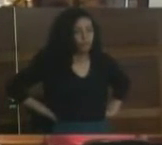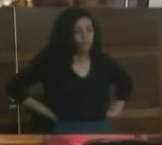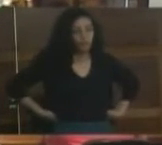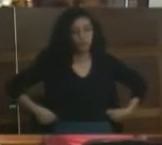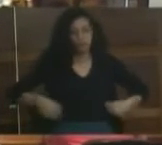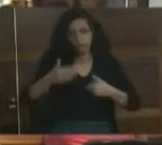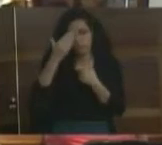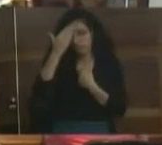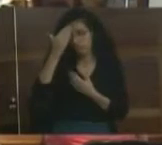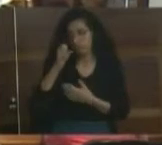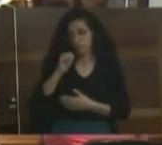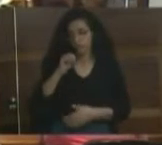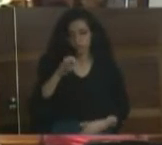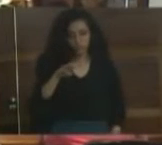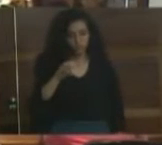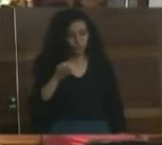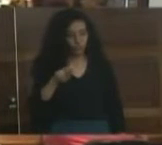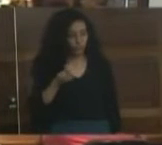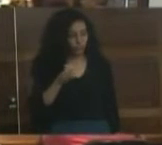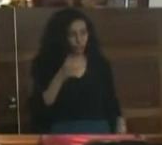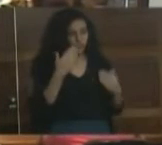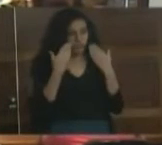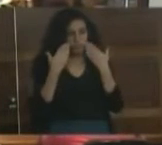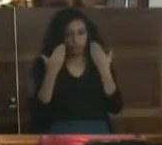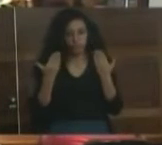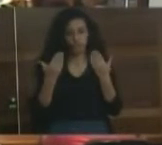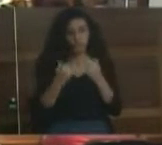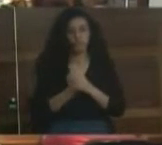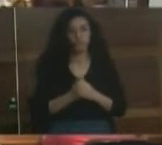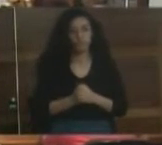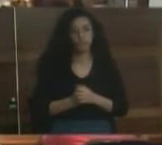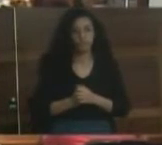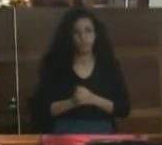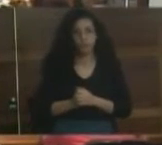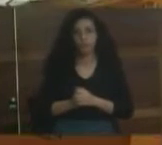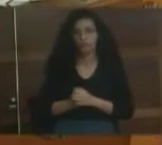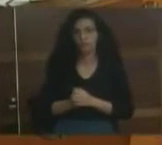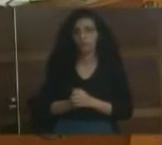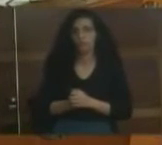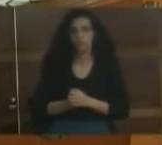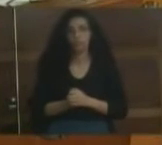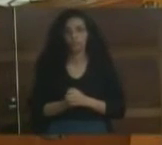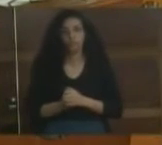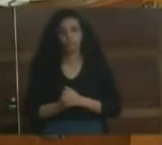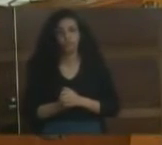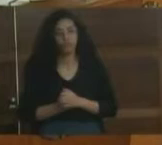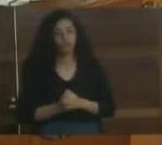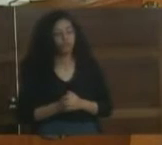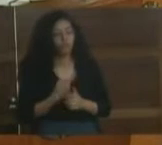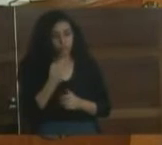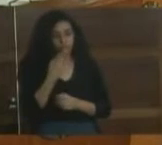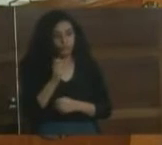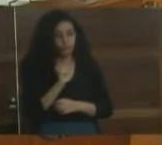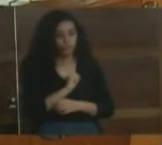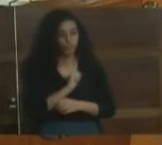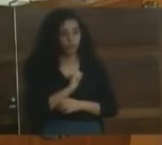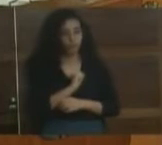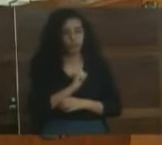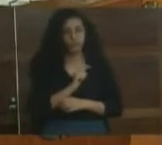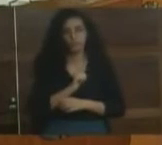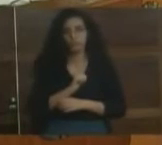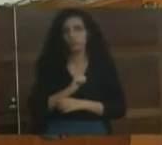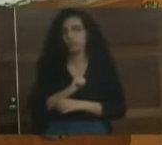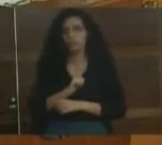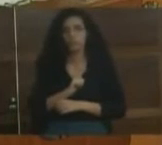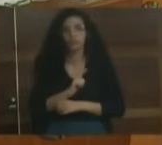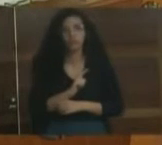e obrigado simone fábio pela apresentação maravilhosa como sempre né passando os números que nós